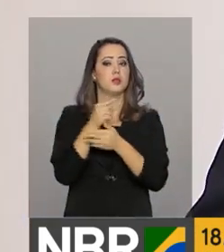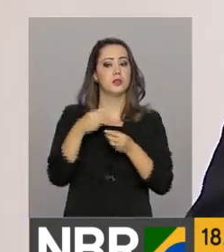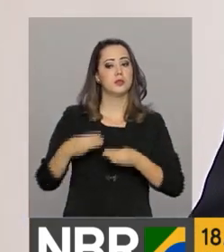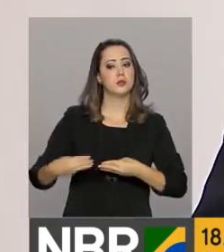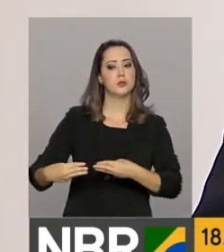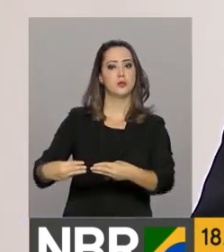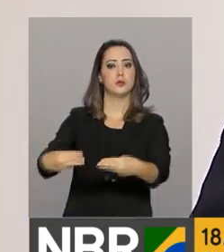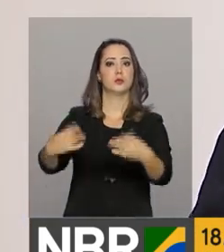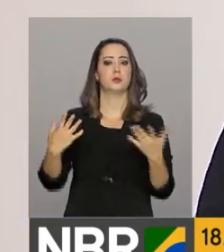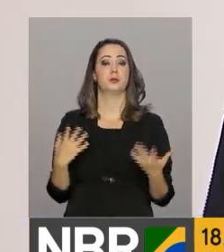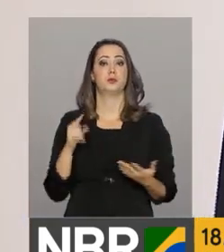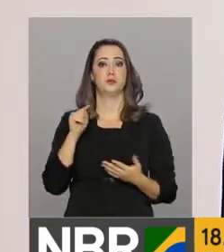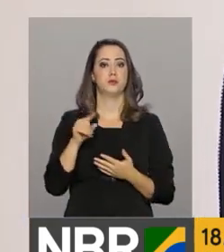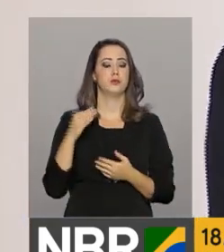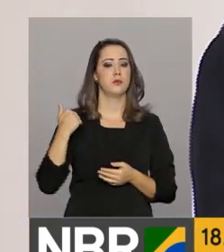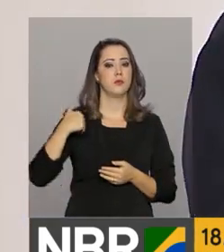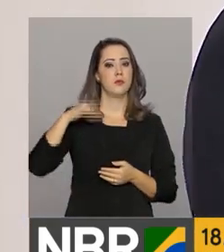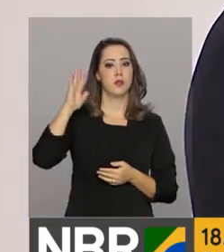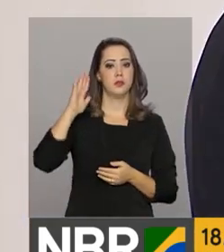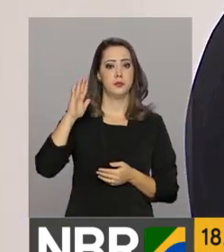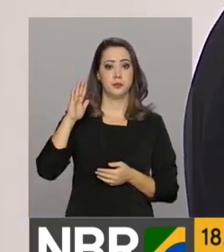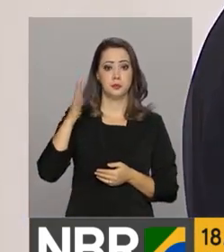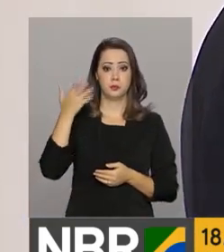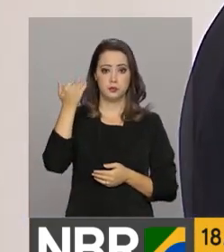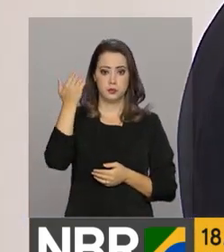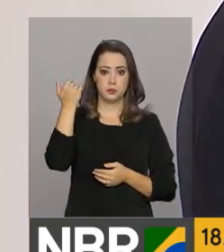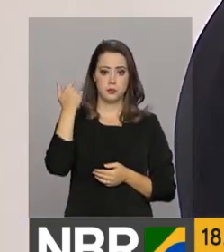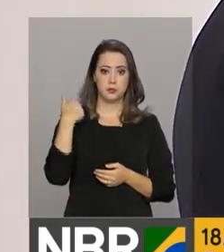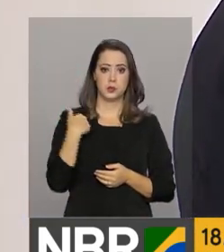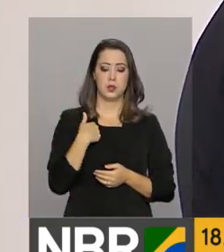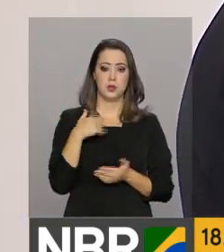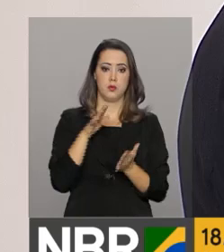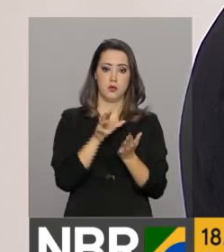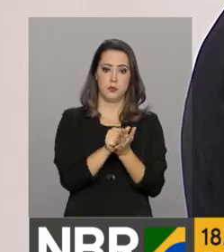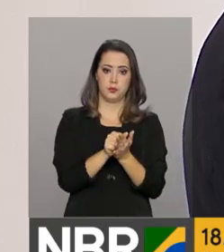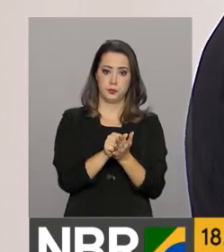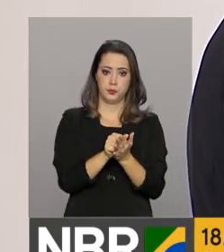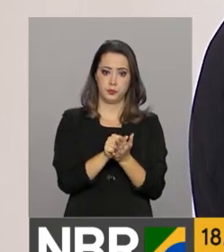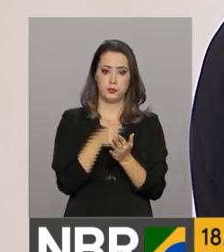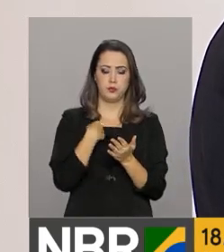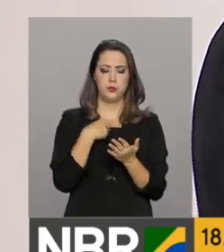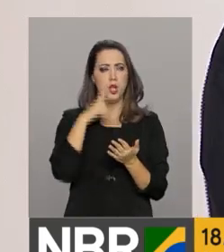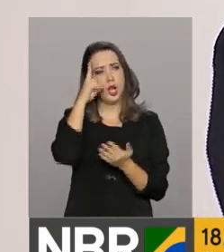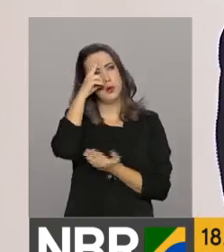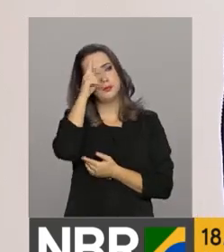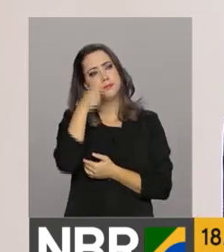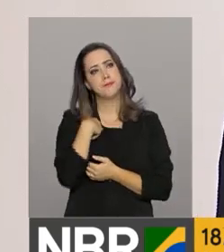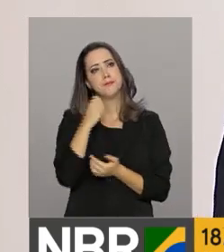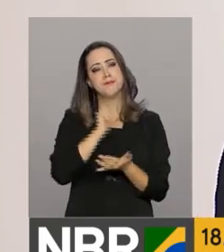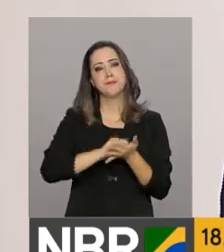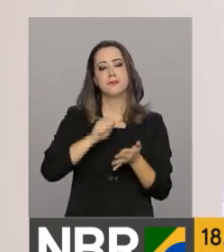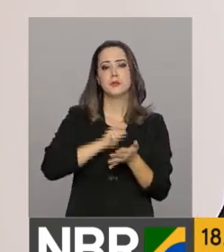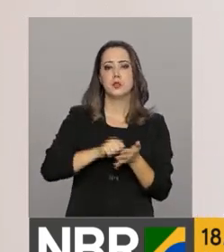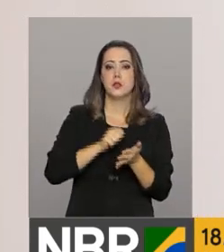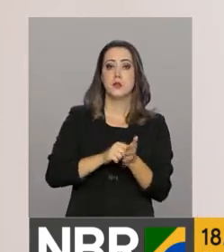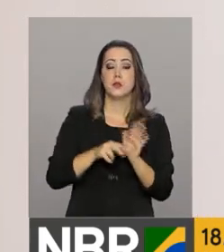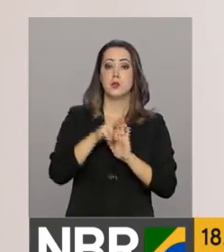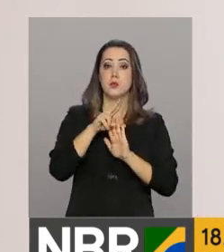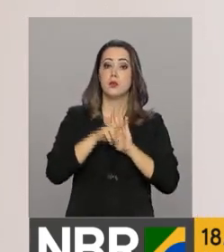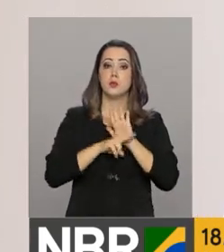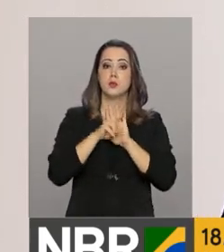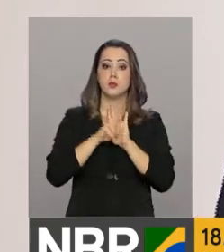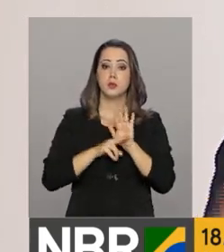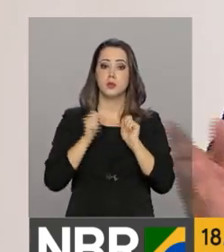é a mais um pouco mais de tempo assim que assumir eu me recordo que assinei um ato normativo que